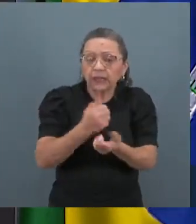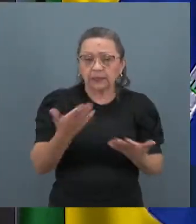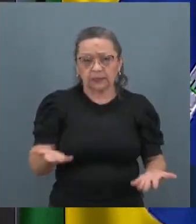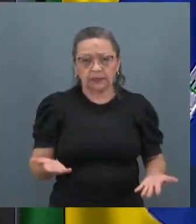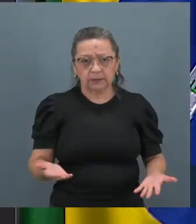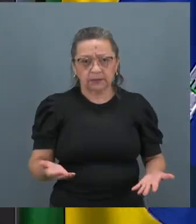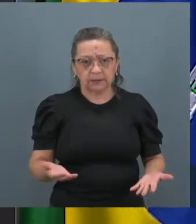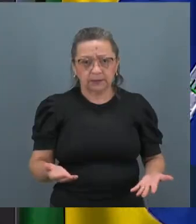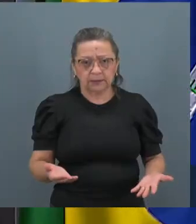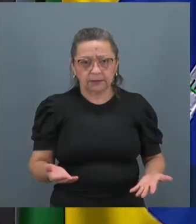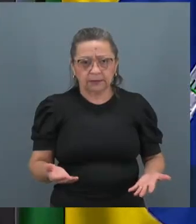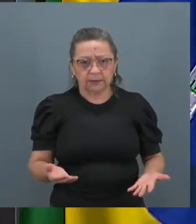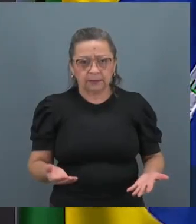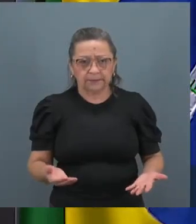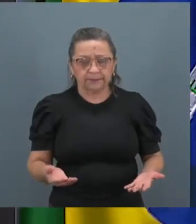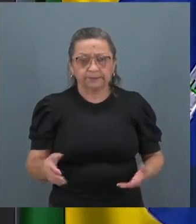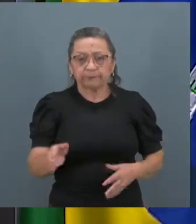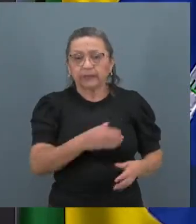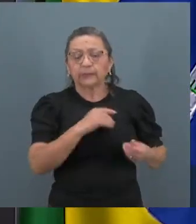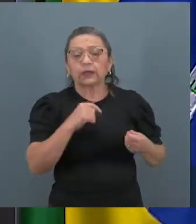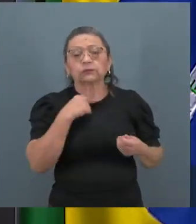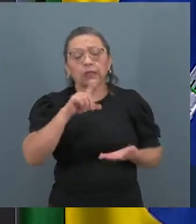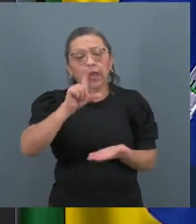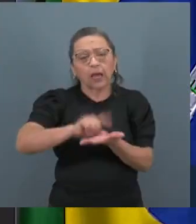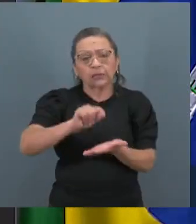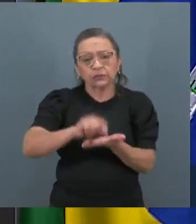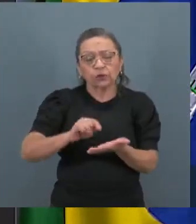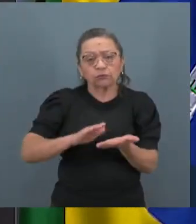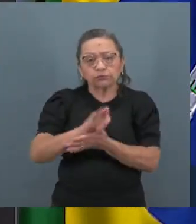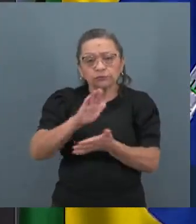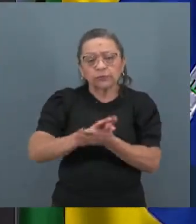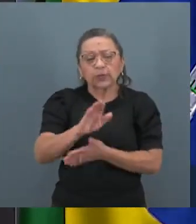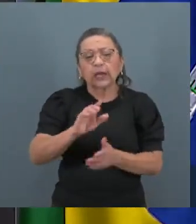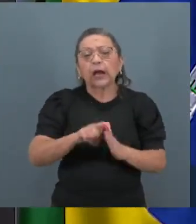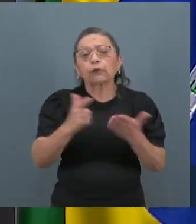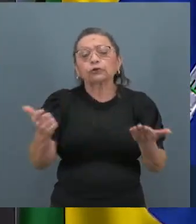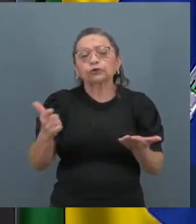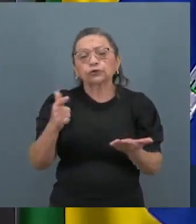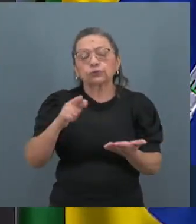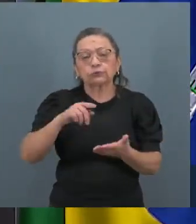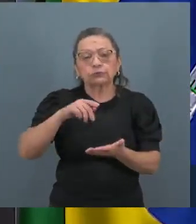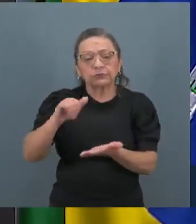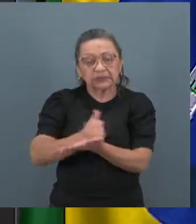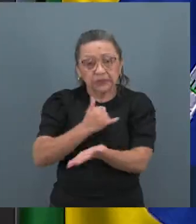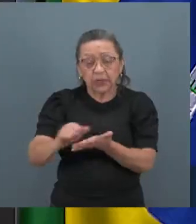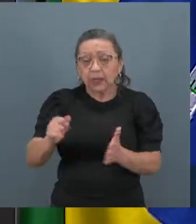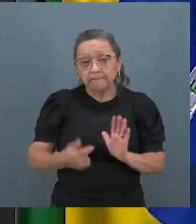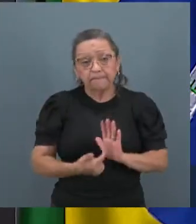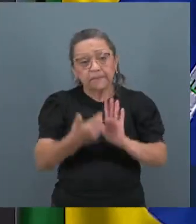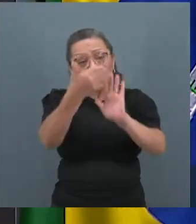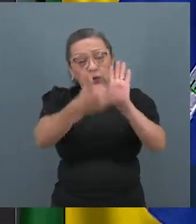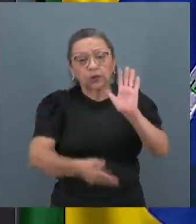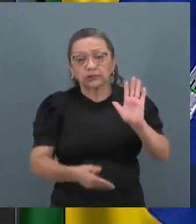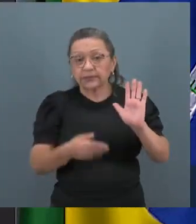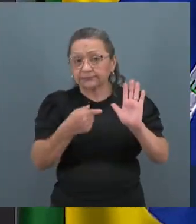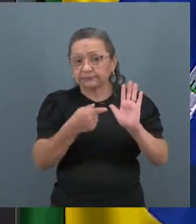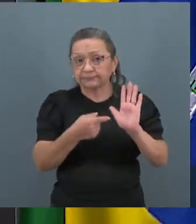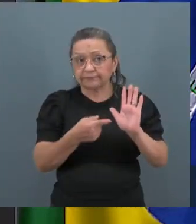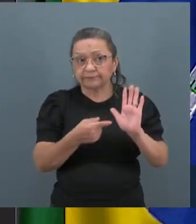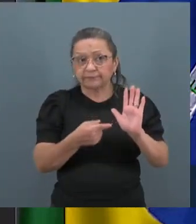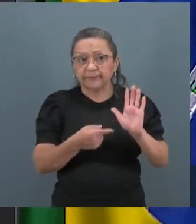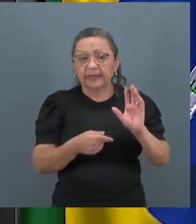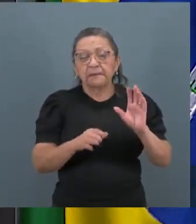liberar isso. Artigo publicado no New York Times mostra que são 50, olha só,